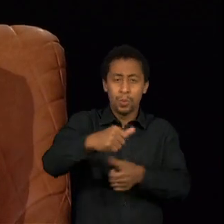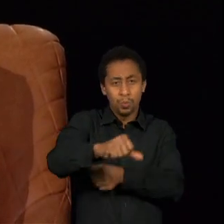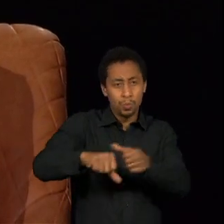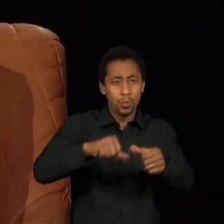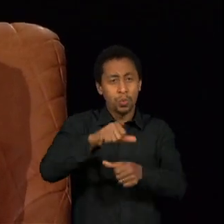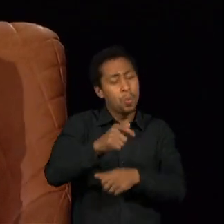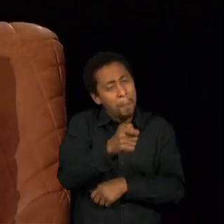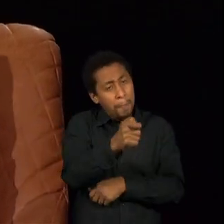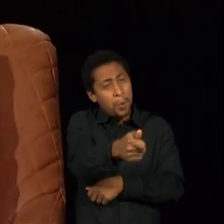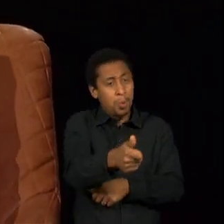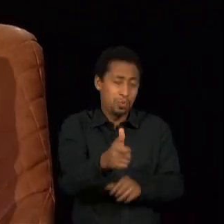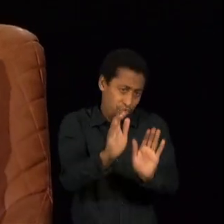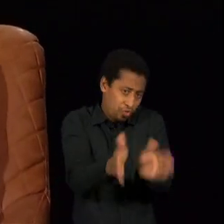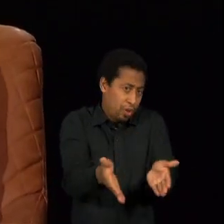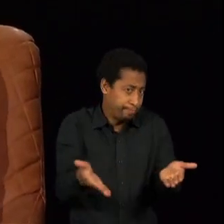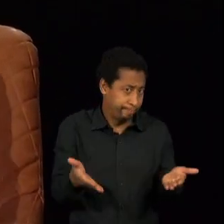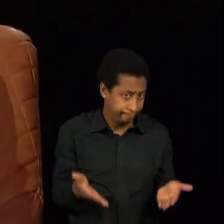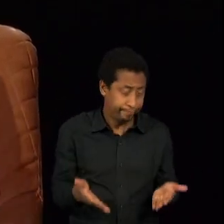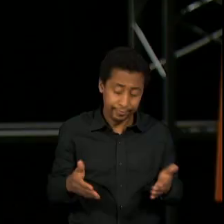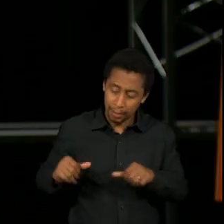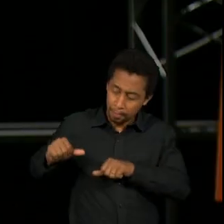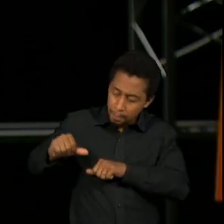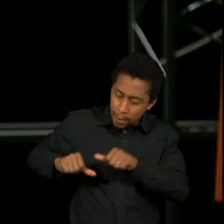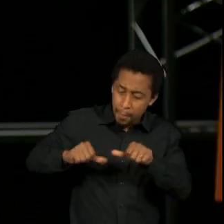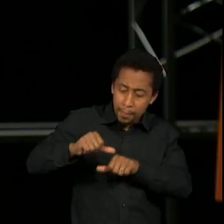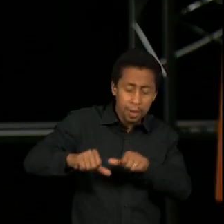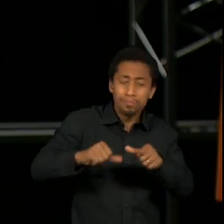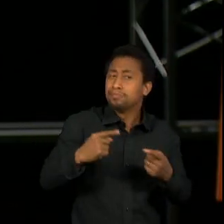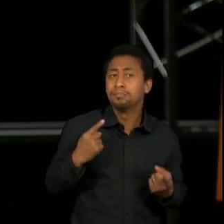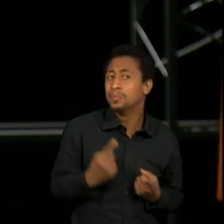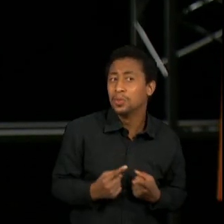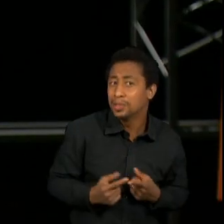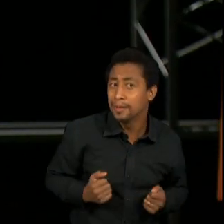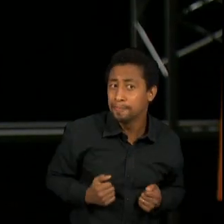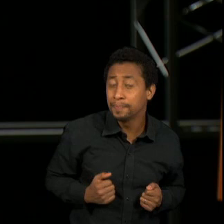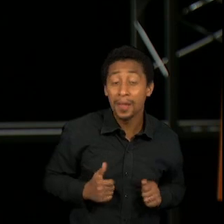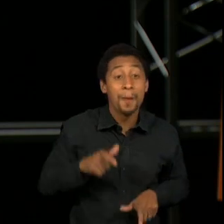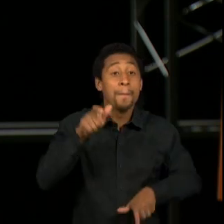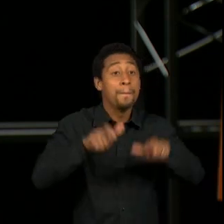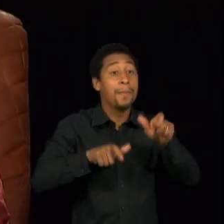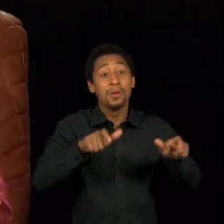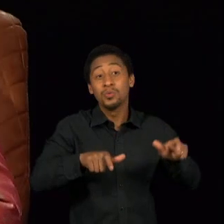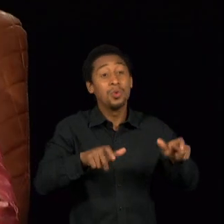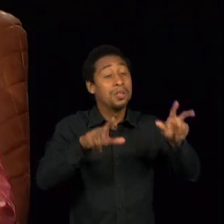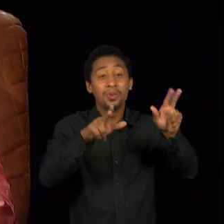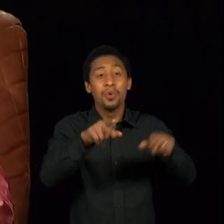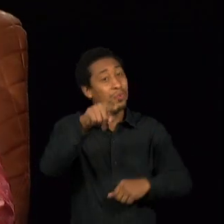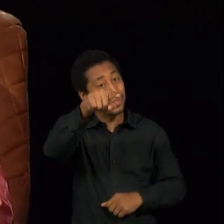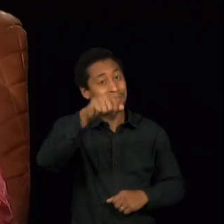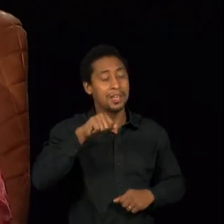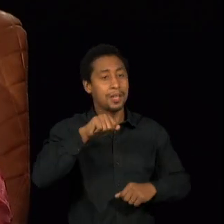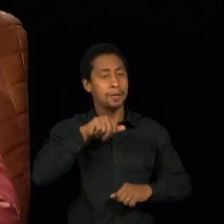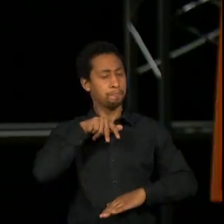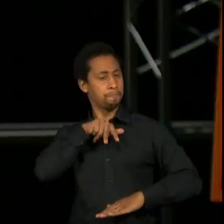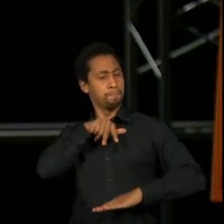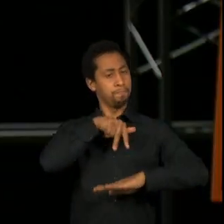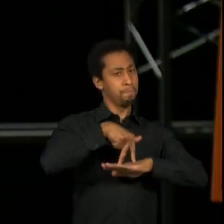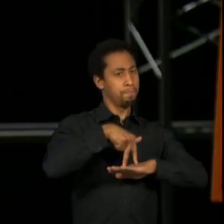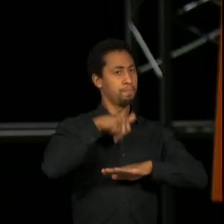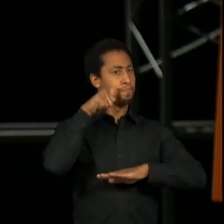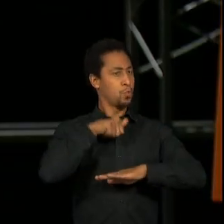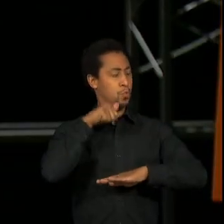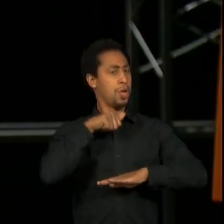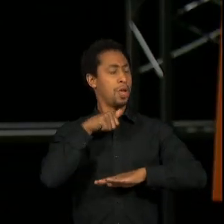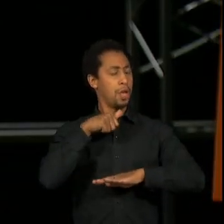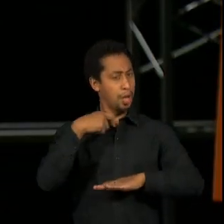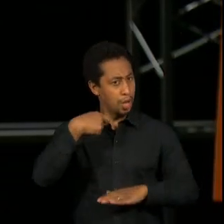essas mudanças devem muito a pessoas como você, pela sua postura como artista e pela sua postura como mulher.